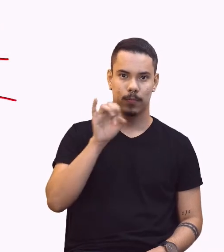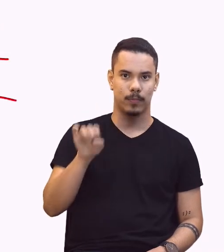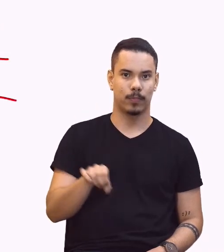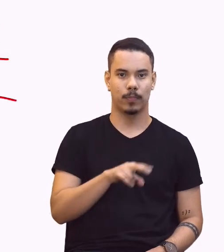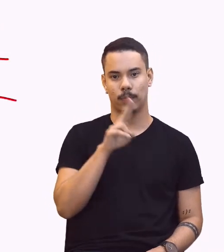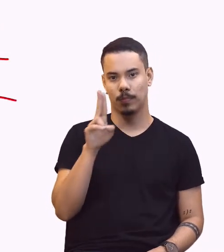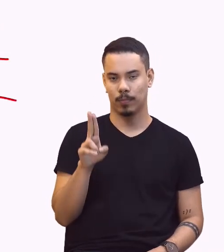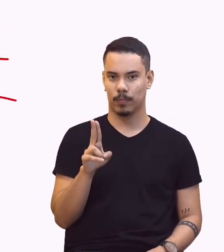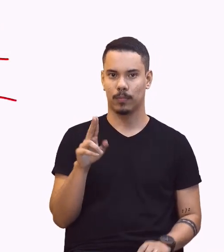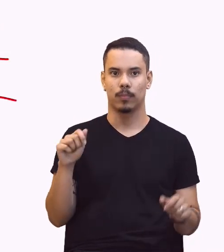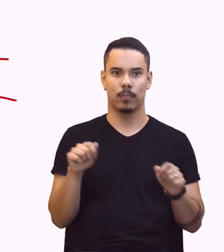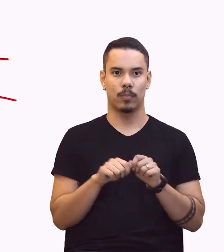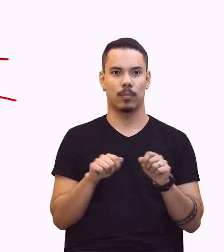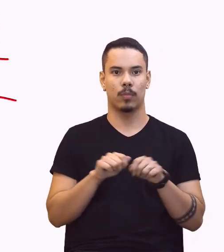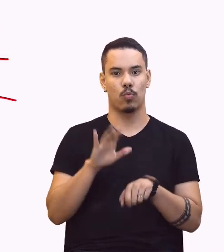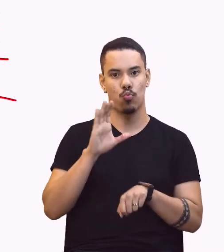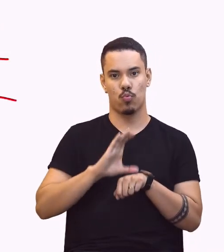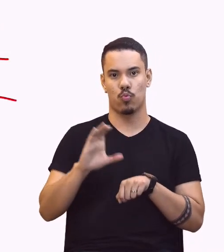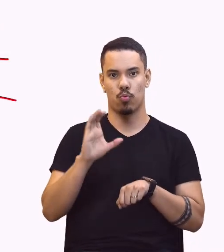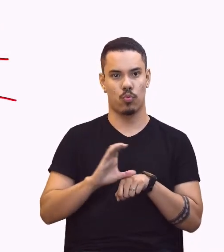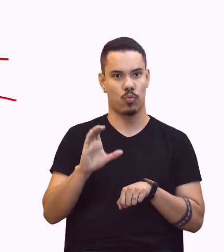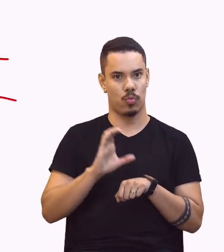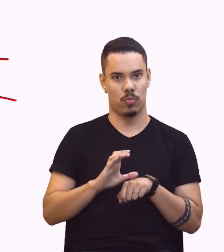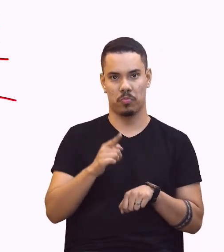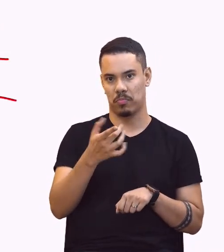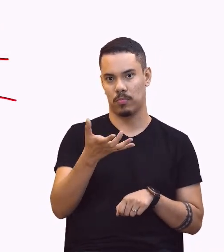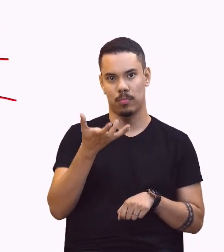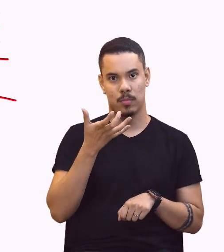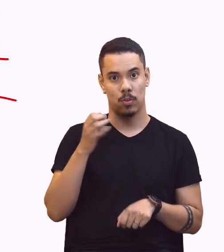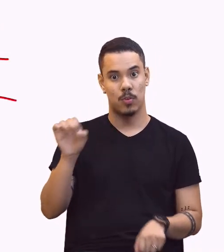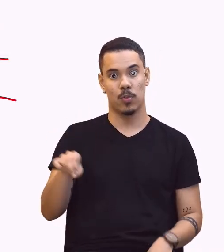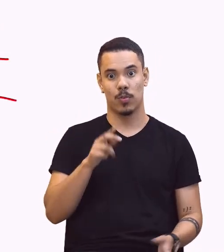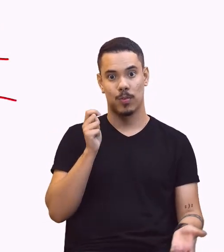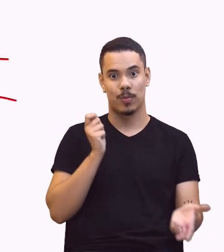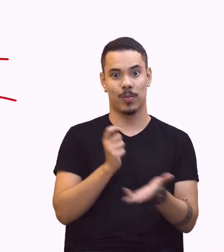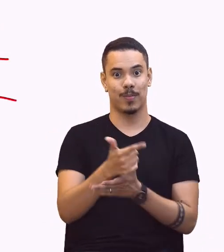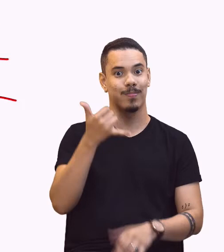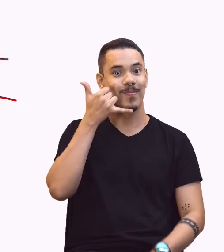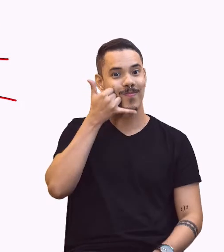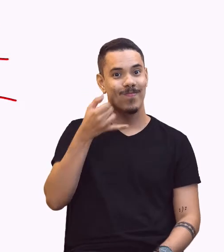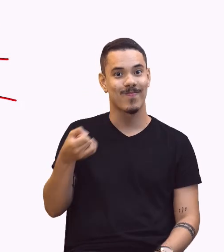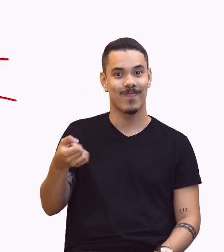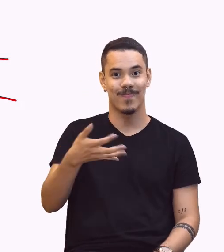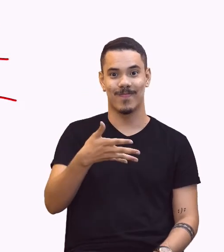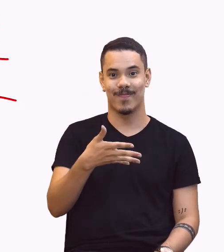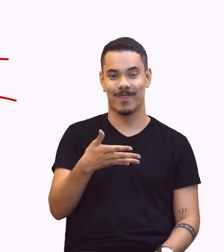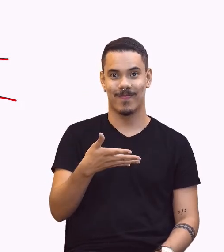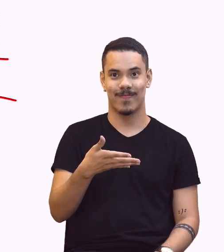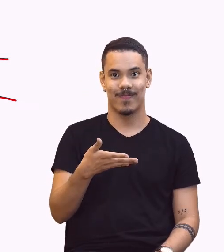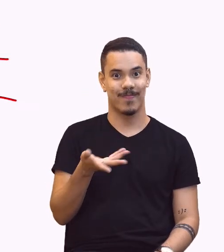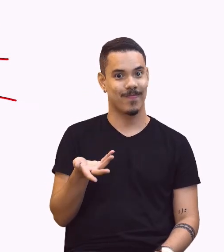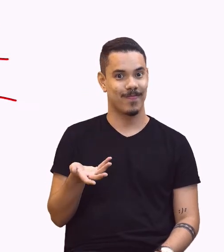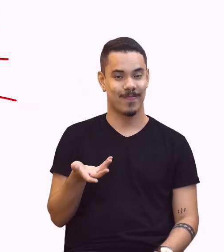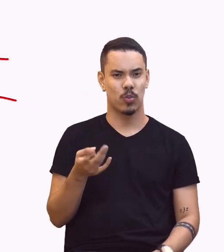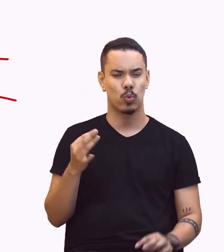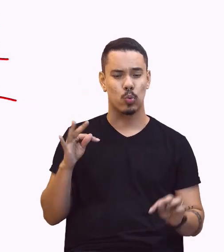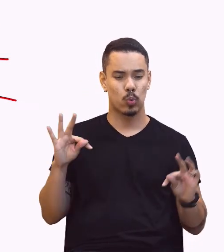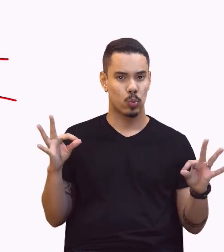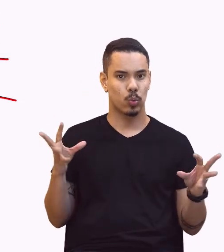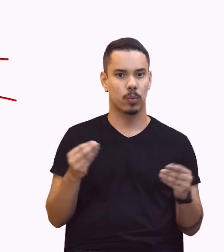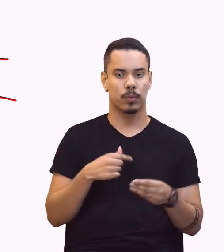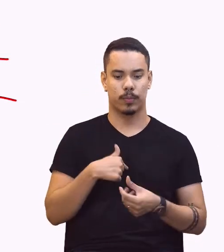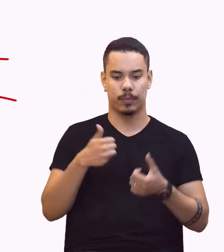viagem, ou fazer um curso que você tanto deseja, ou então comprar um celular. Tudo isso,